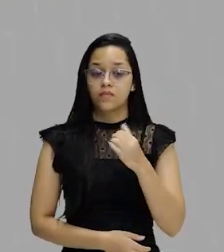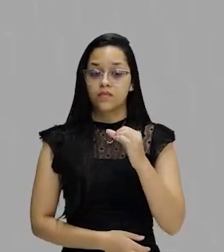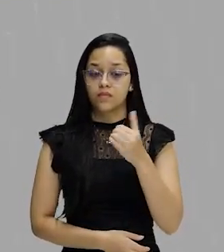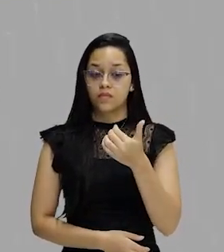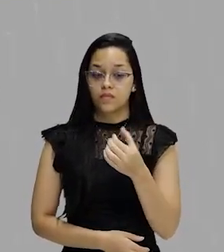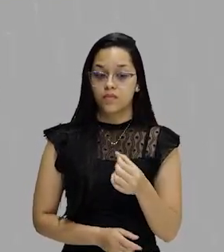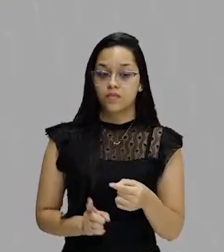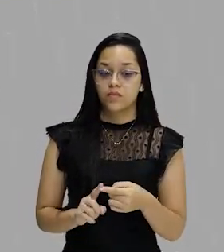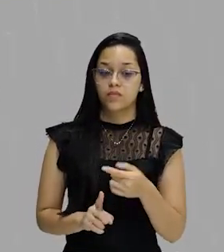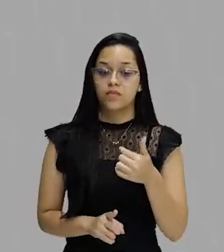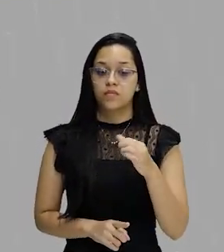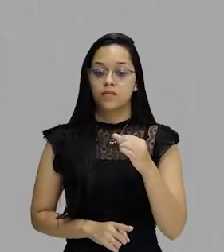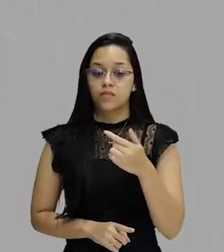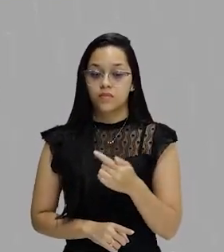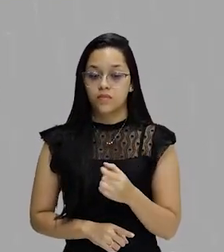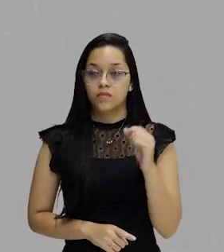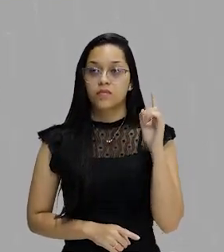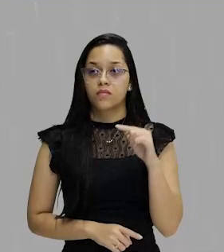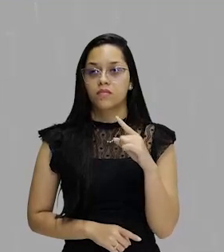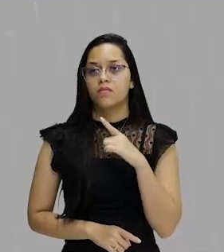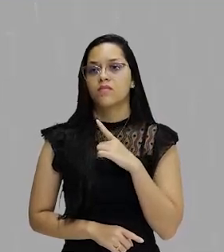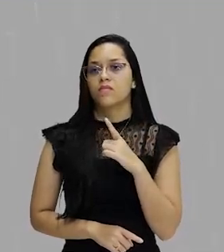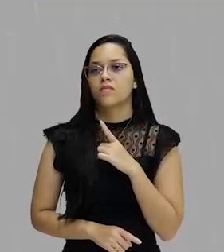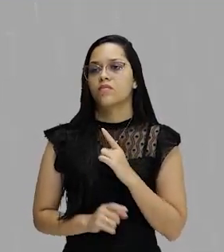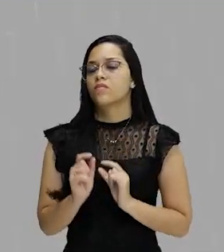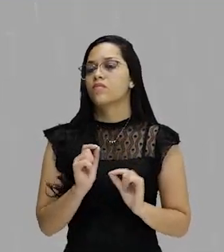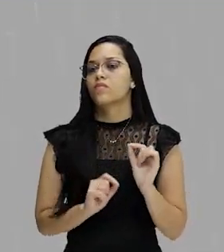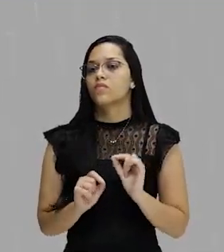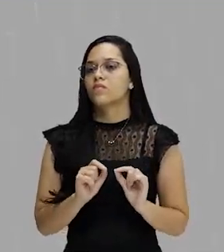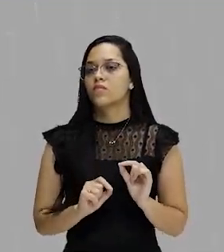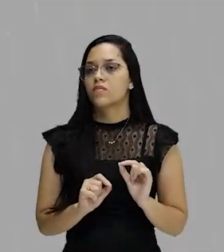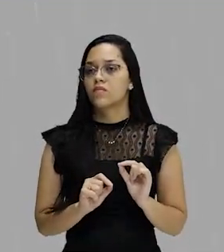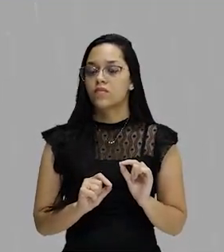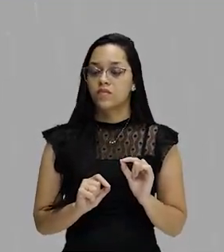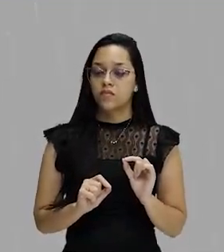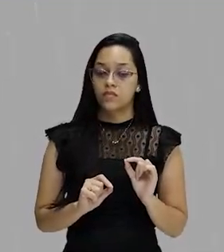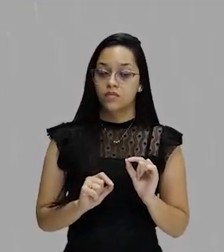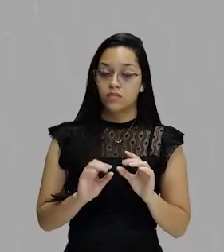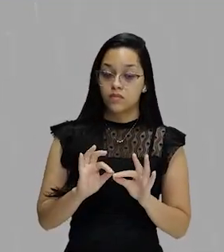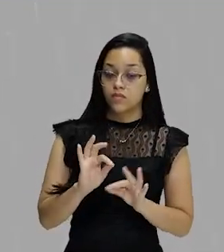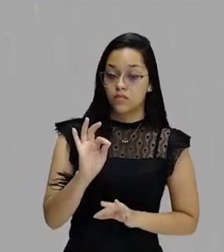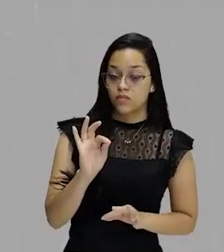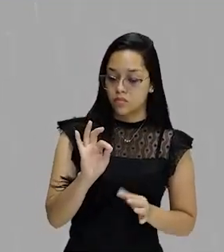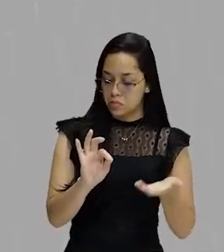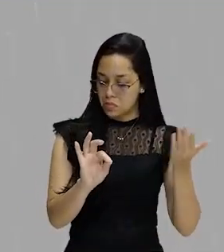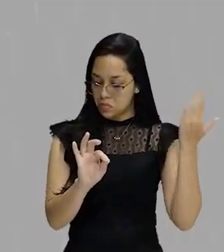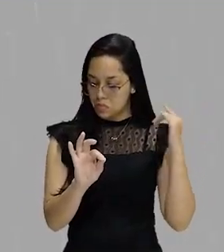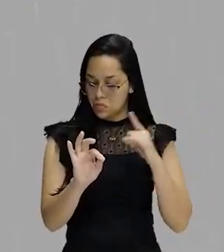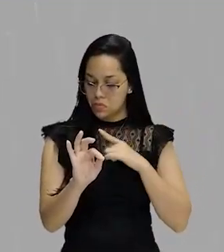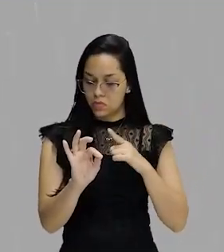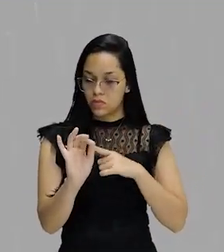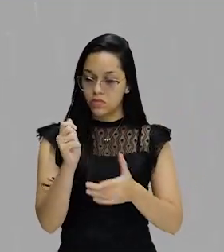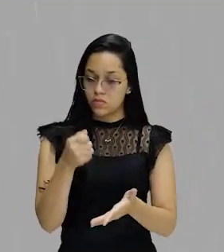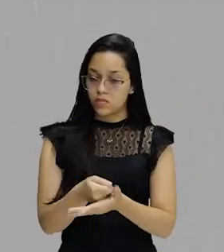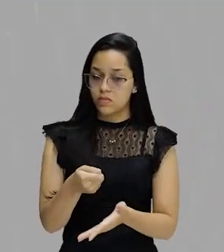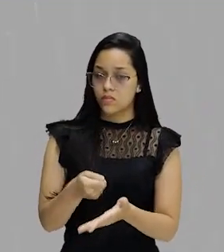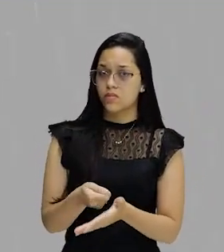1960, 70, são frutos justamente de quê? Um espírito de uma época de